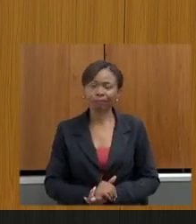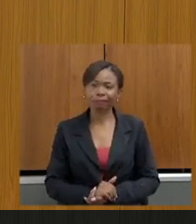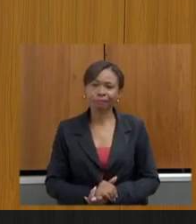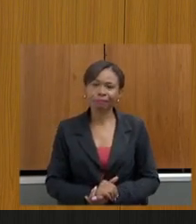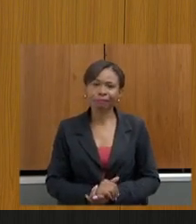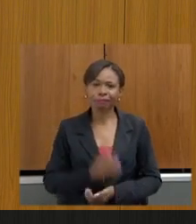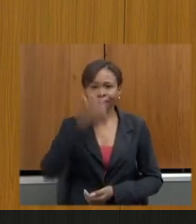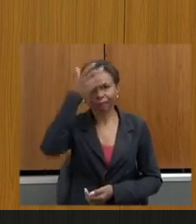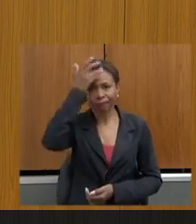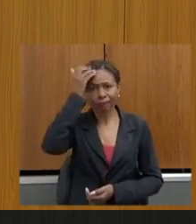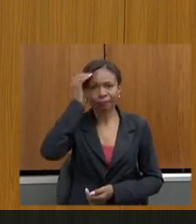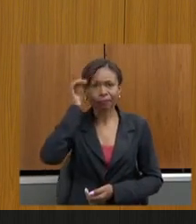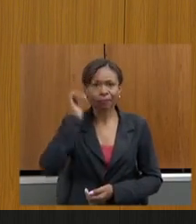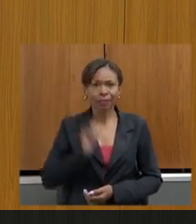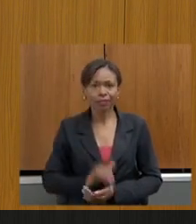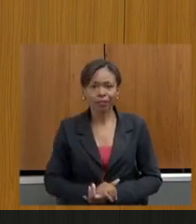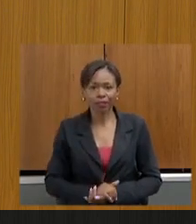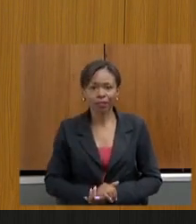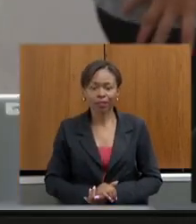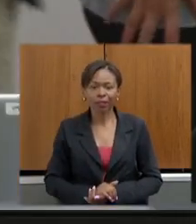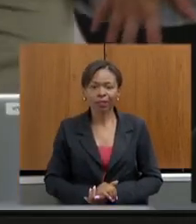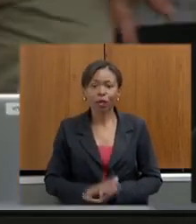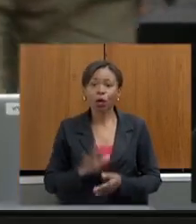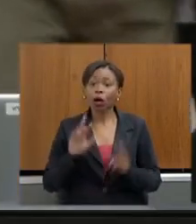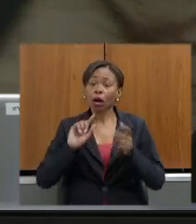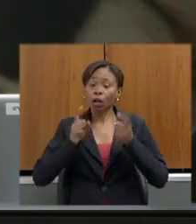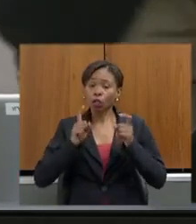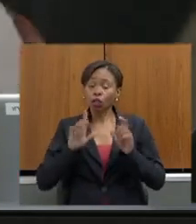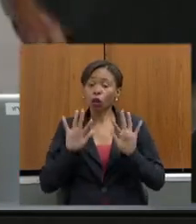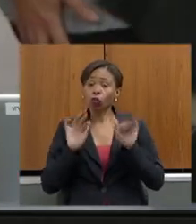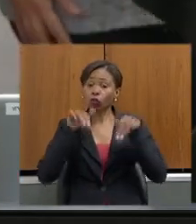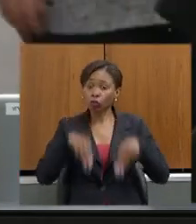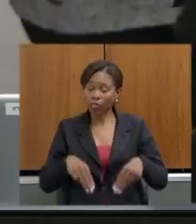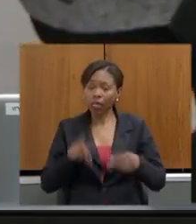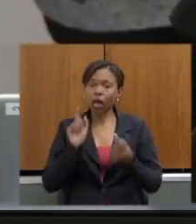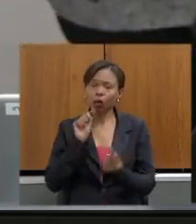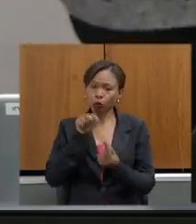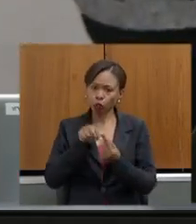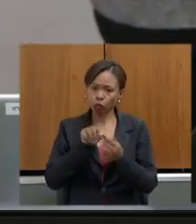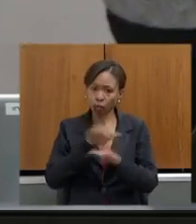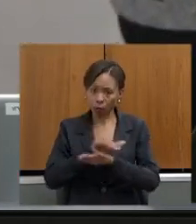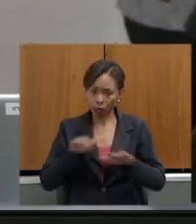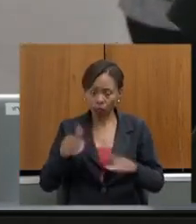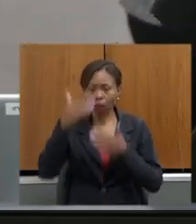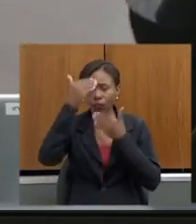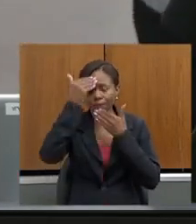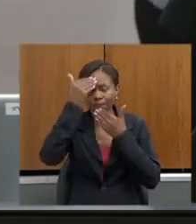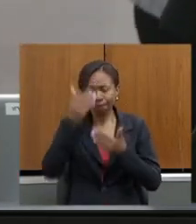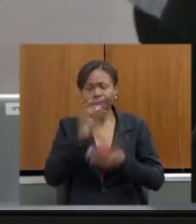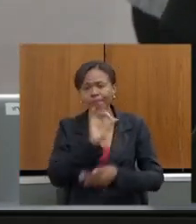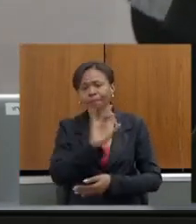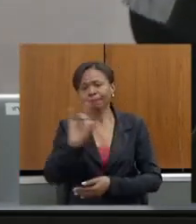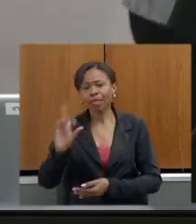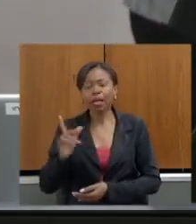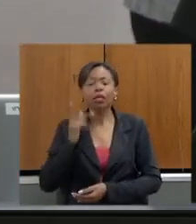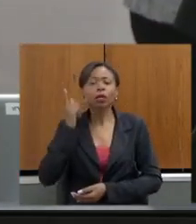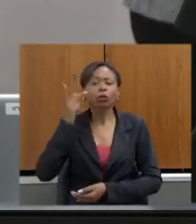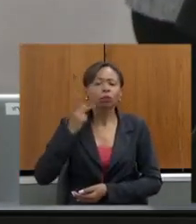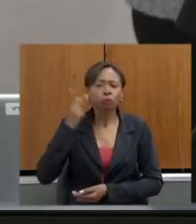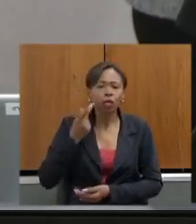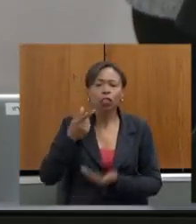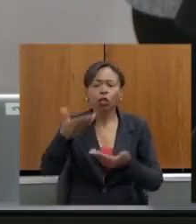G1 a cumprir a finalidade da reunião a presidência agradece a presença dos parlamentares